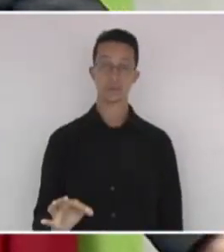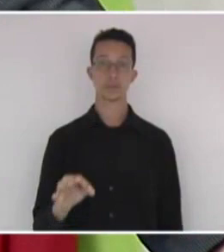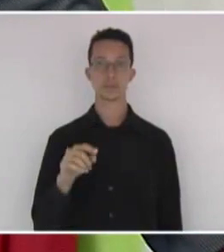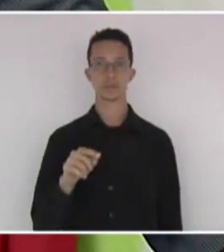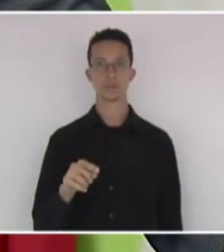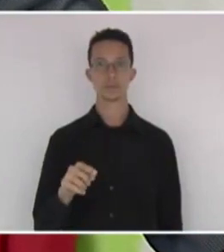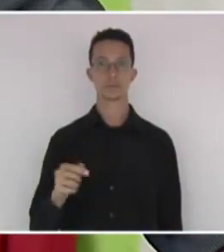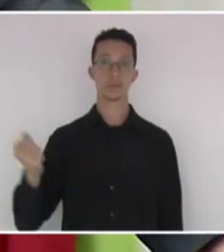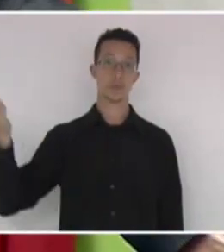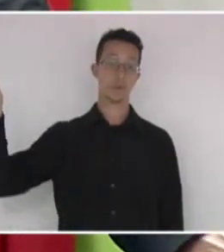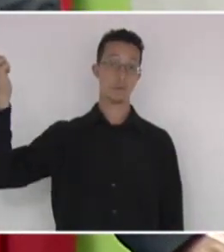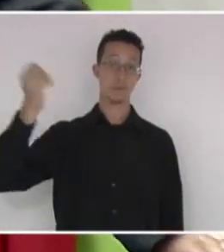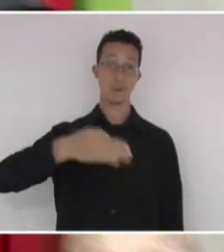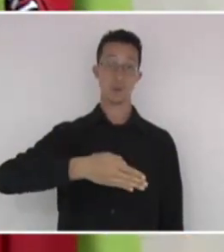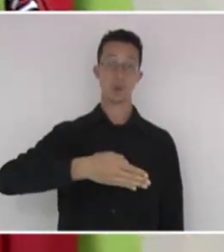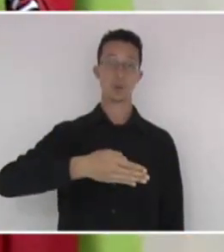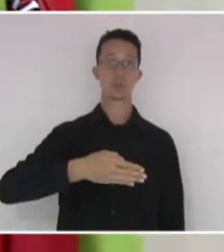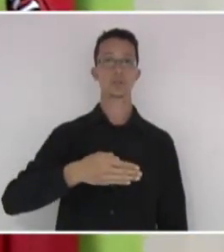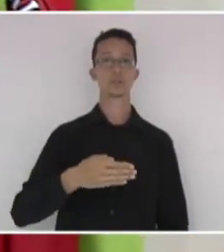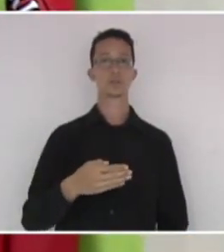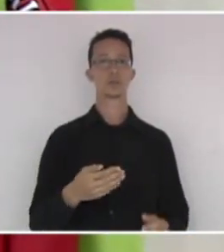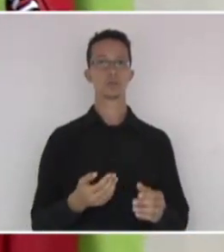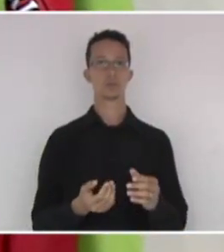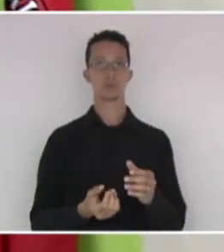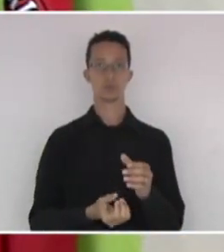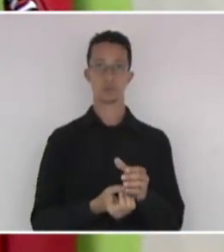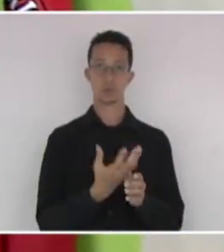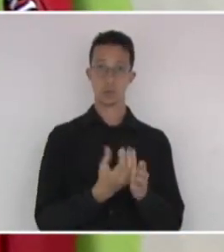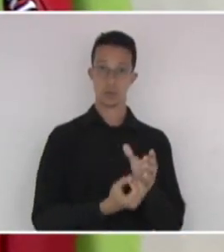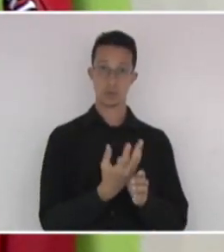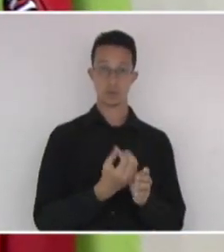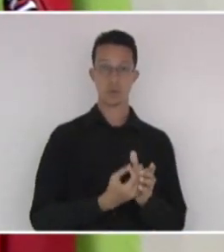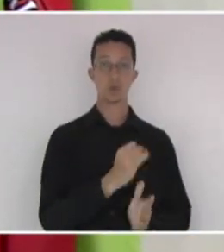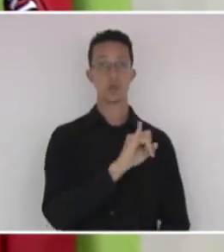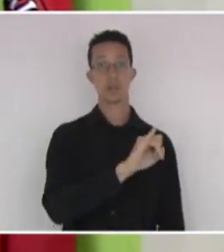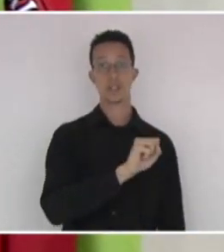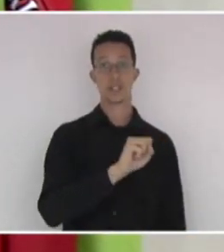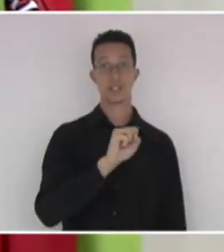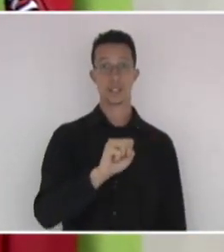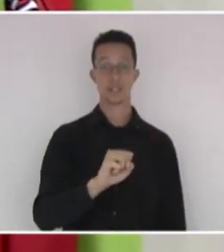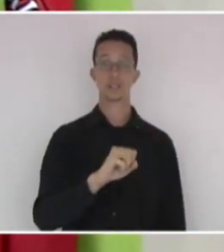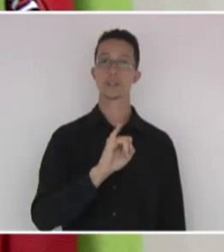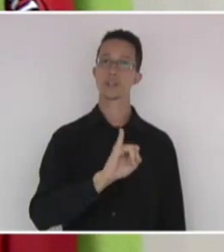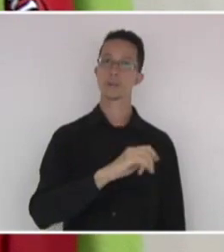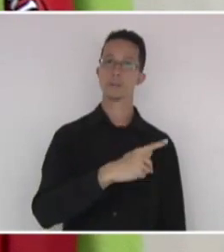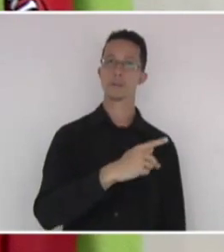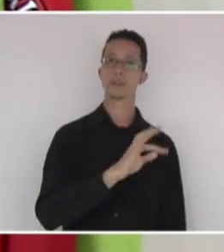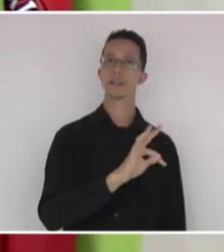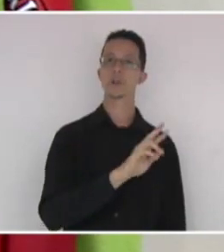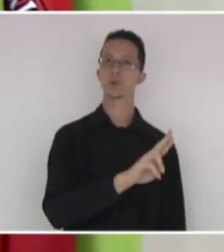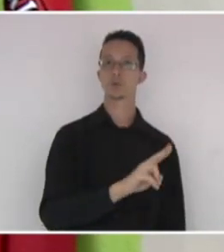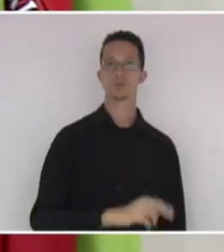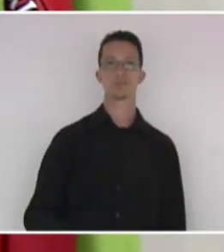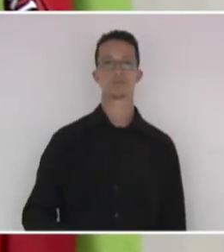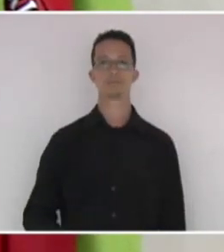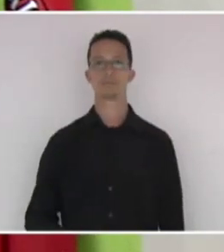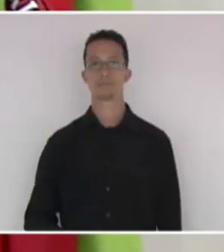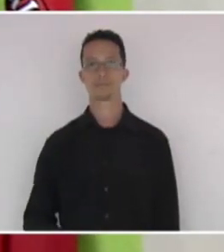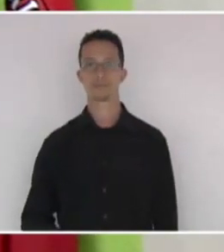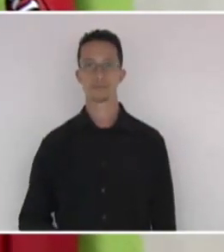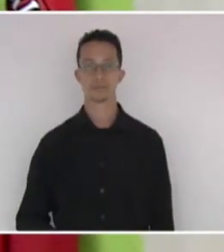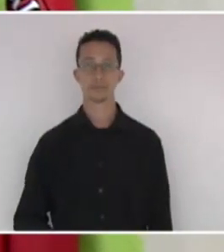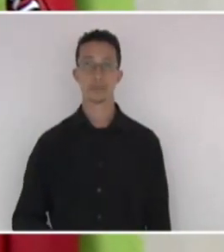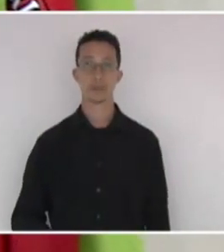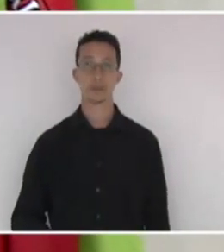maior que a arrecadação própria do município, como ISS e IPTU. Isso significa também a falência